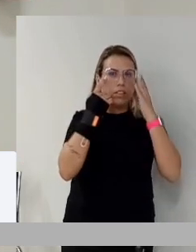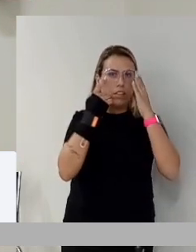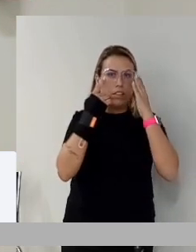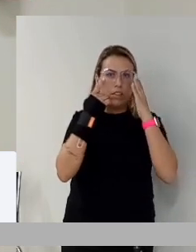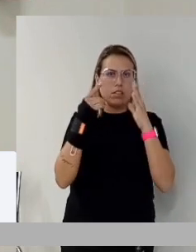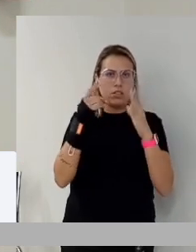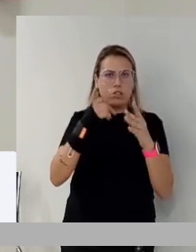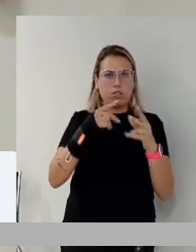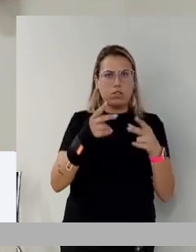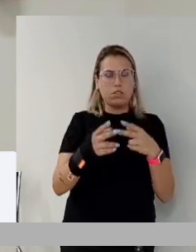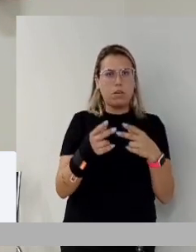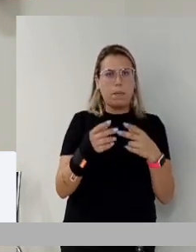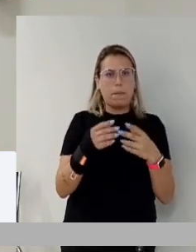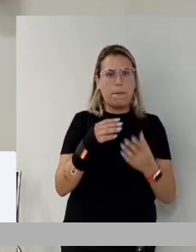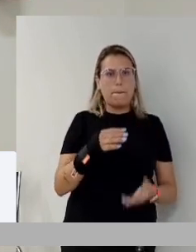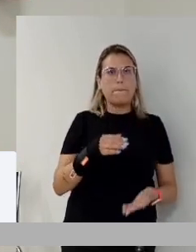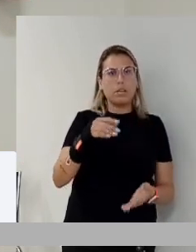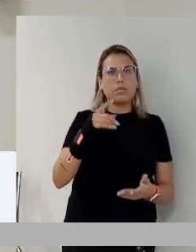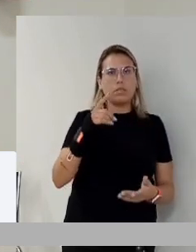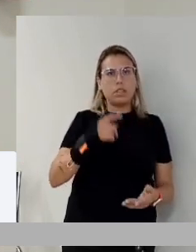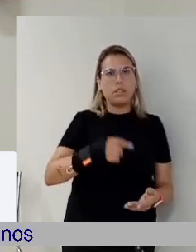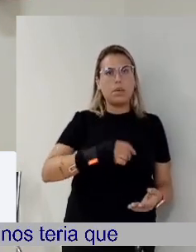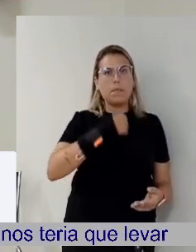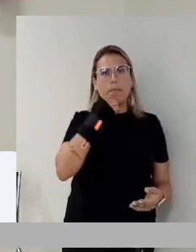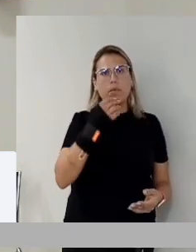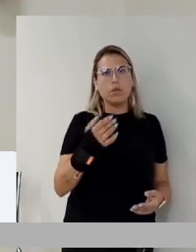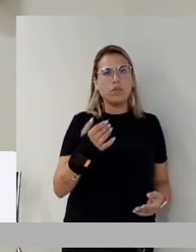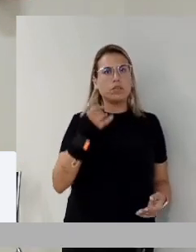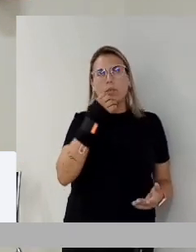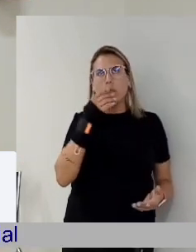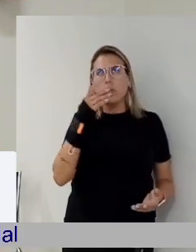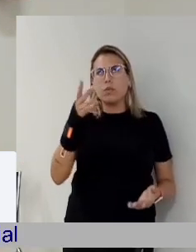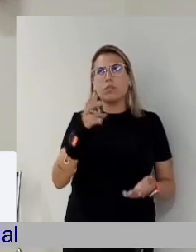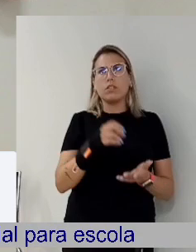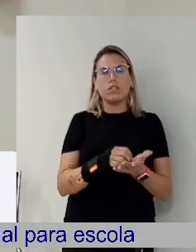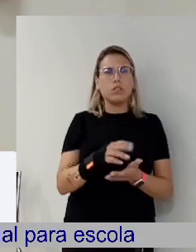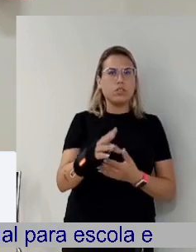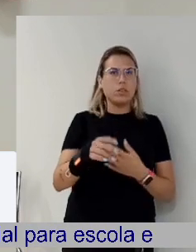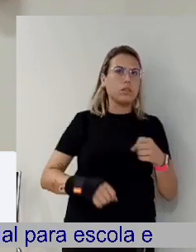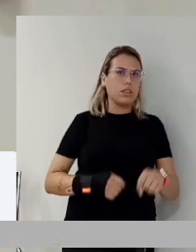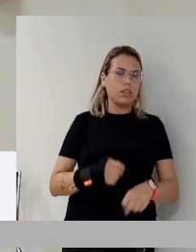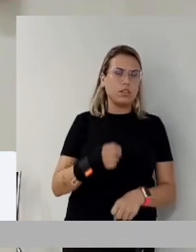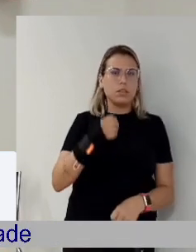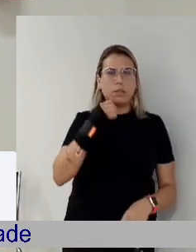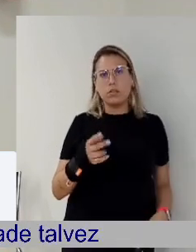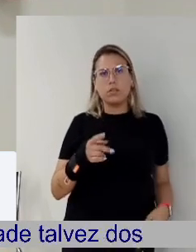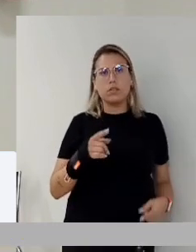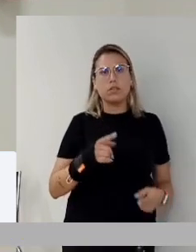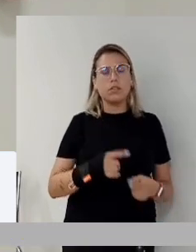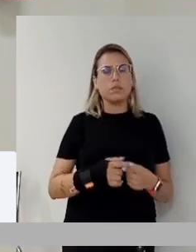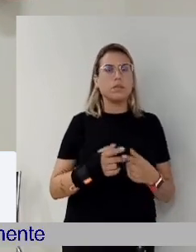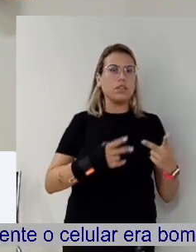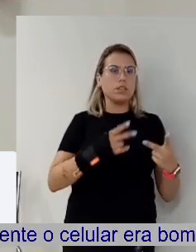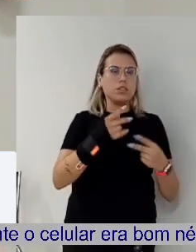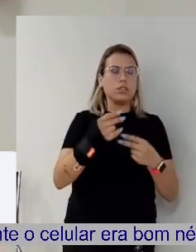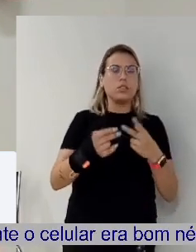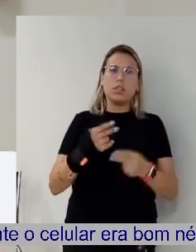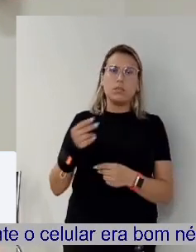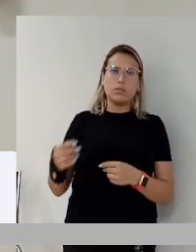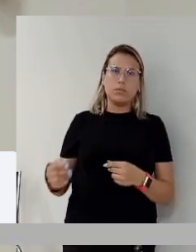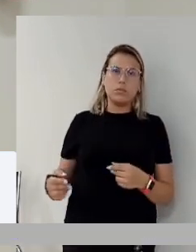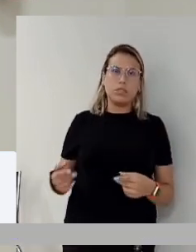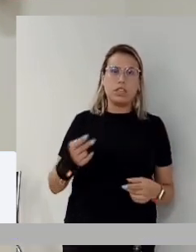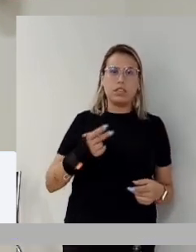Ronaldo porque realmente os celular era bom né os dat show bom bicicleta tudo boa presente am todo mundo e nessa segunda